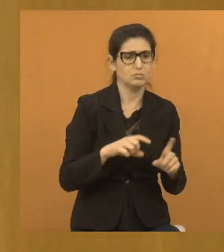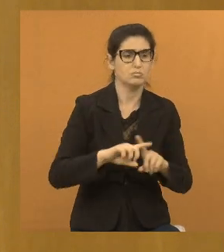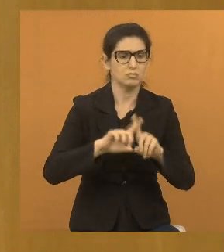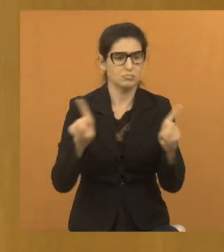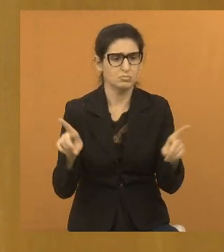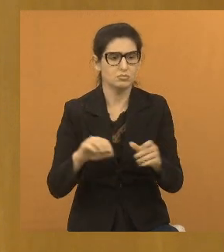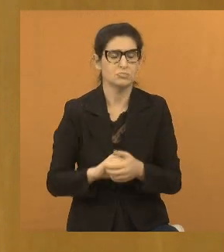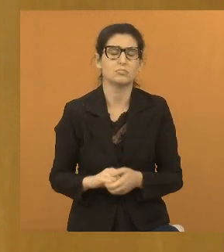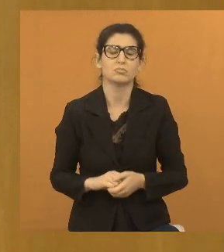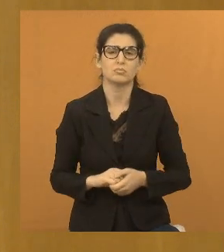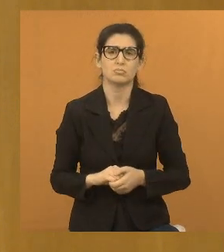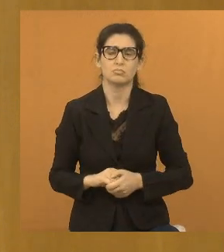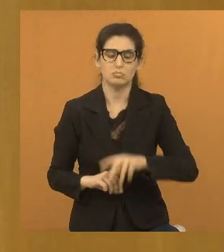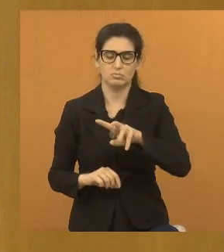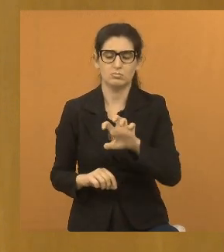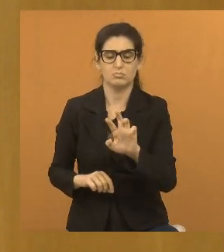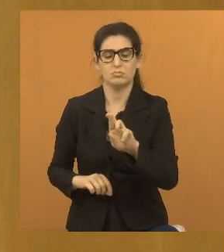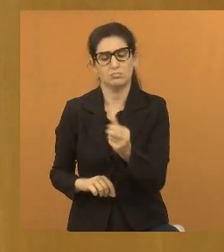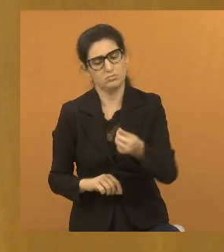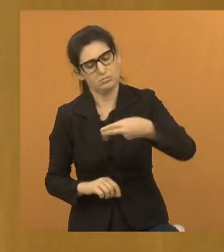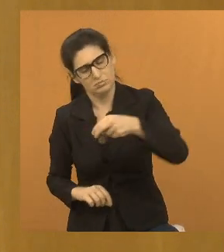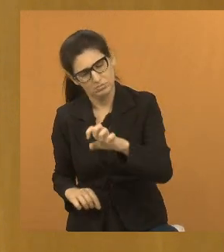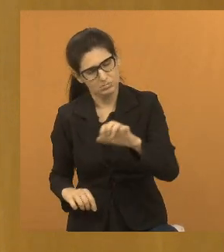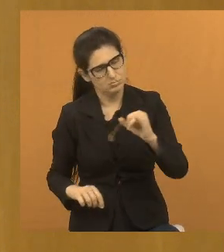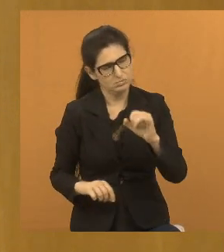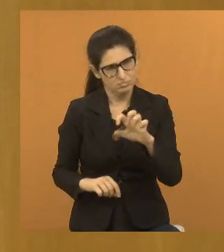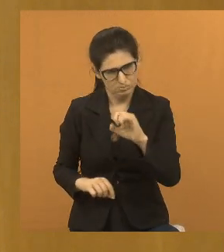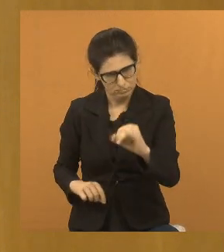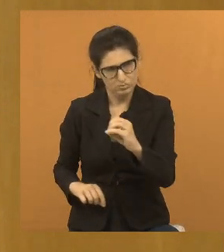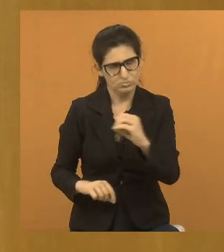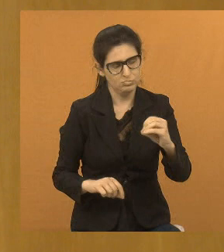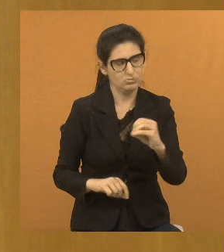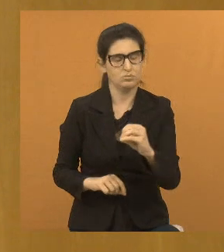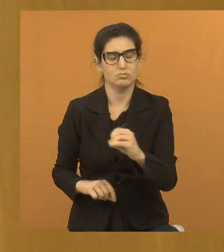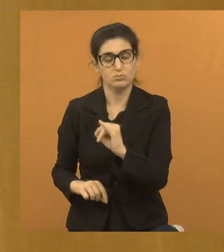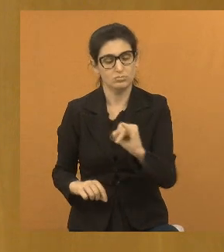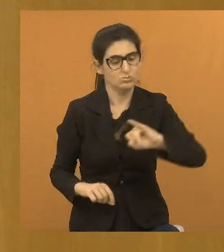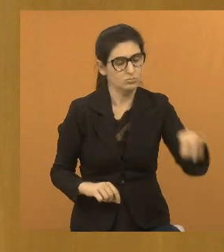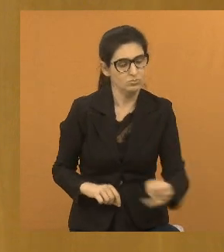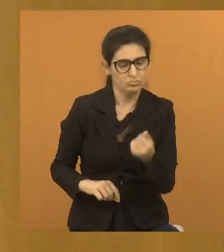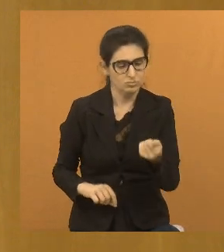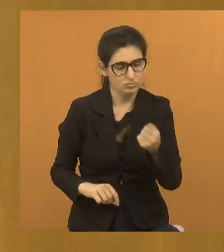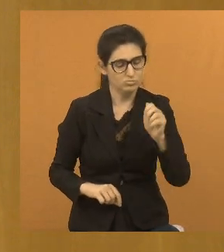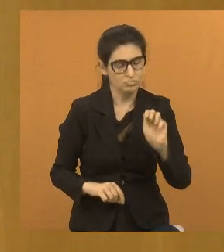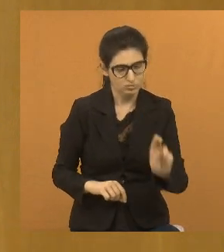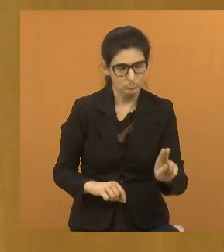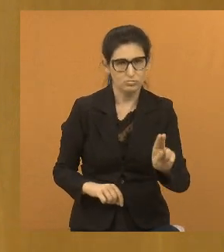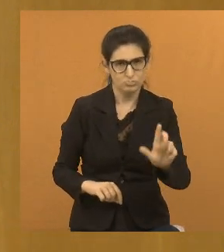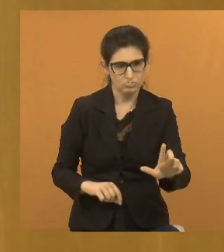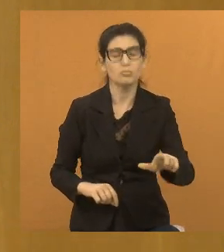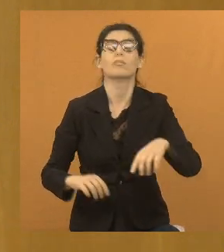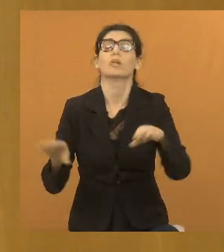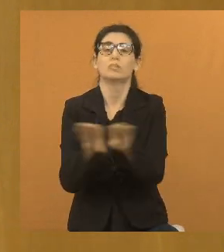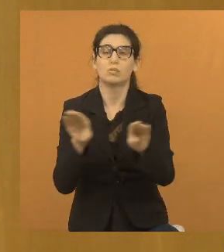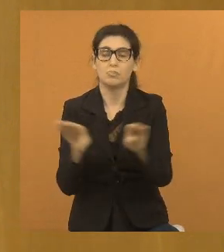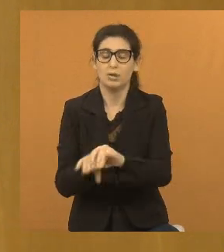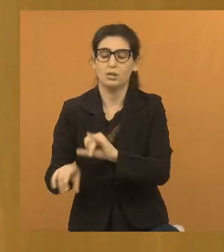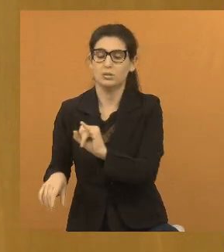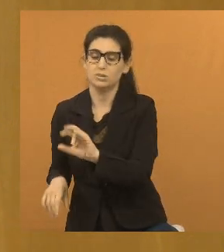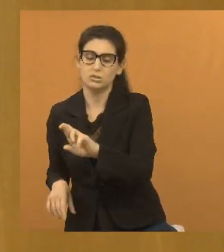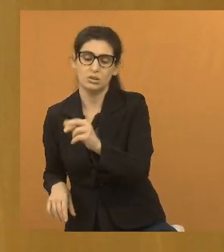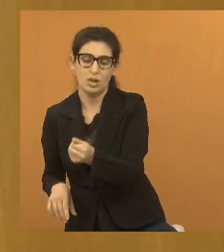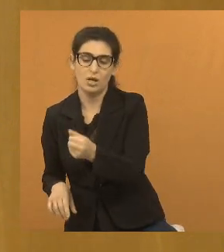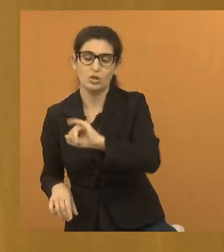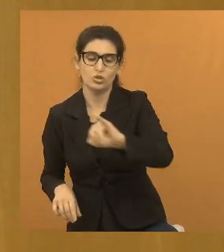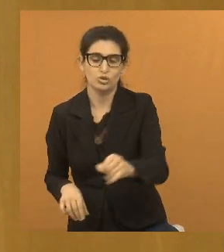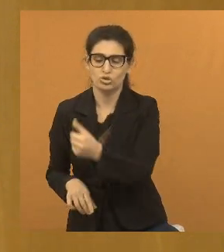para o Veraneio Ijau e para o Irajá, eu vou deixar aqui o meu compromisso de buscar as informações do